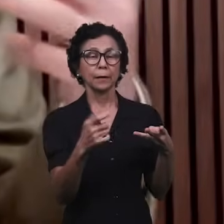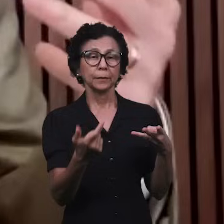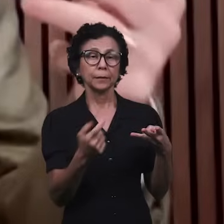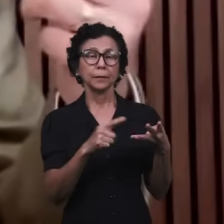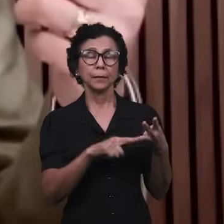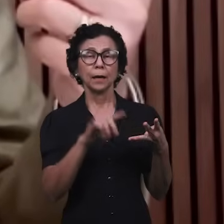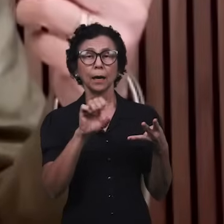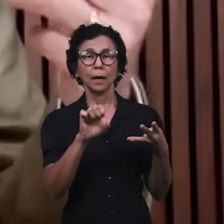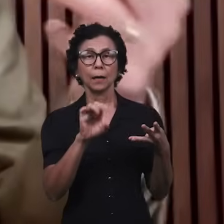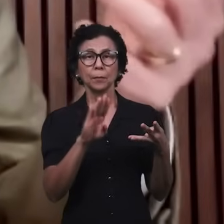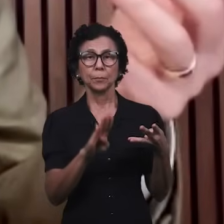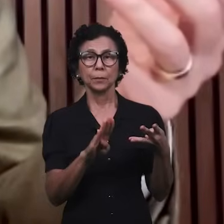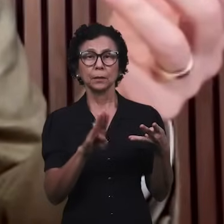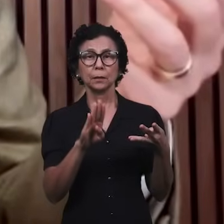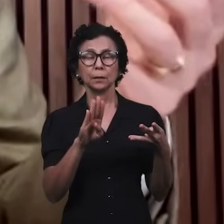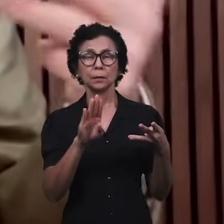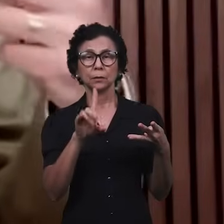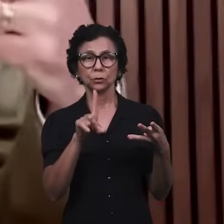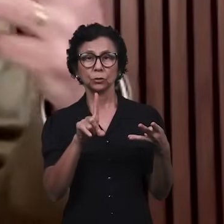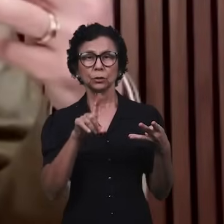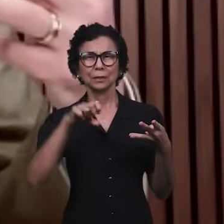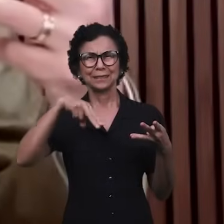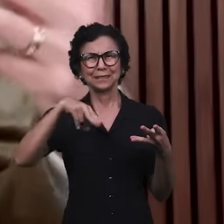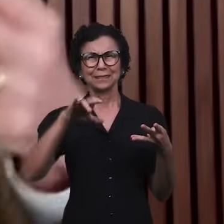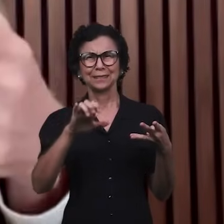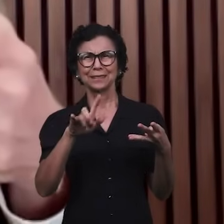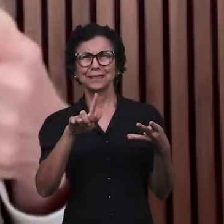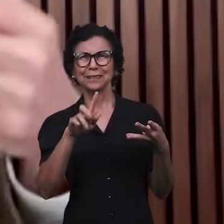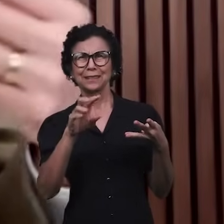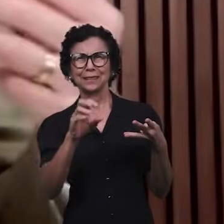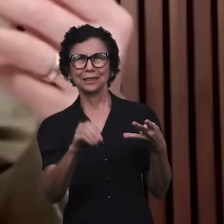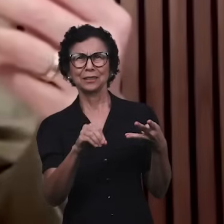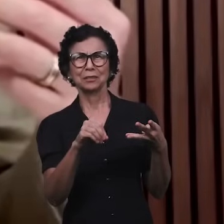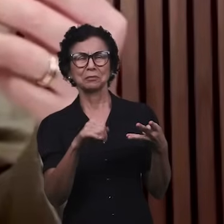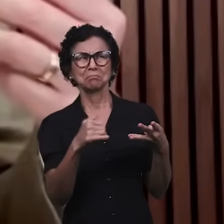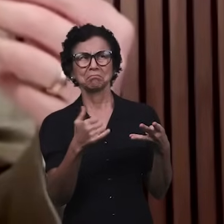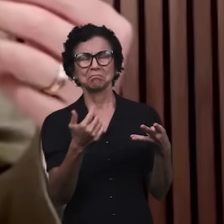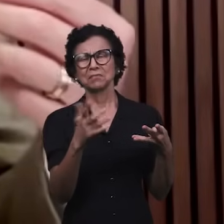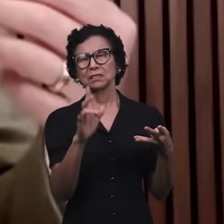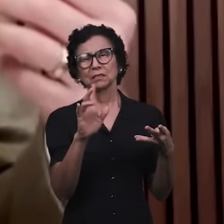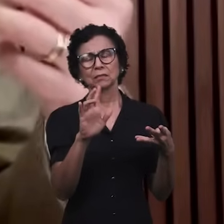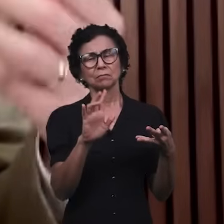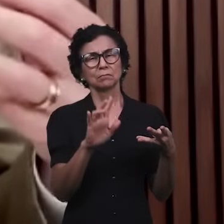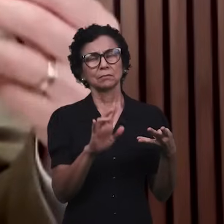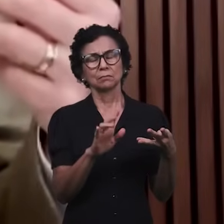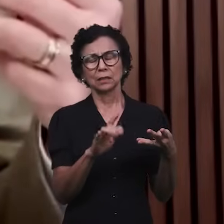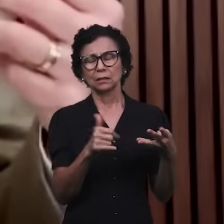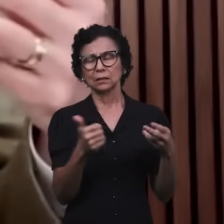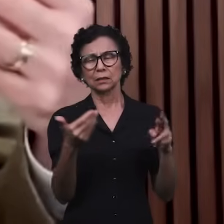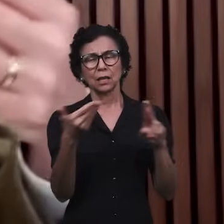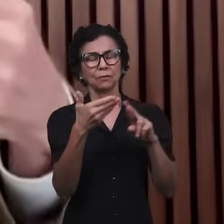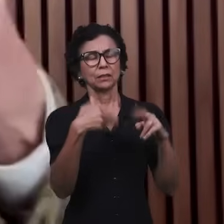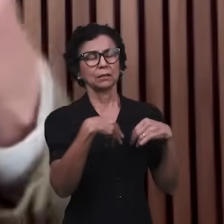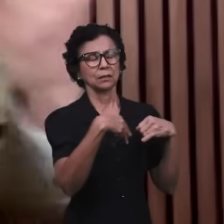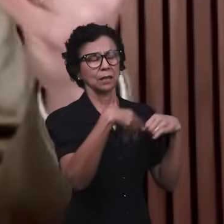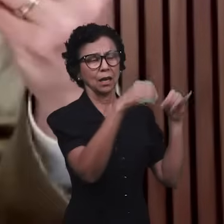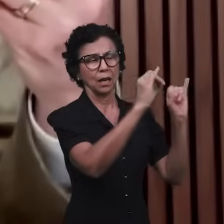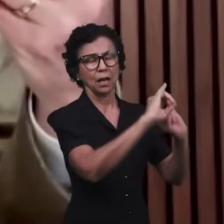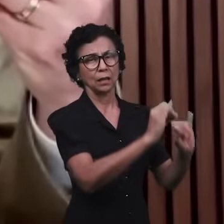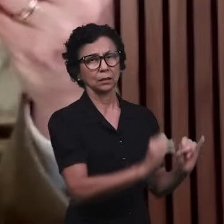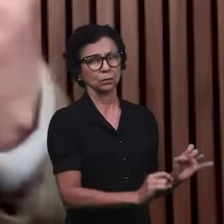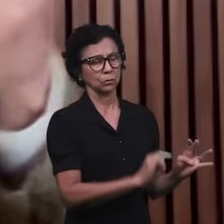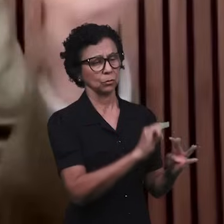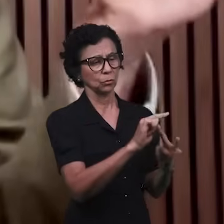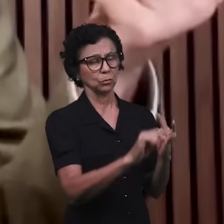como Acu? E Abdinego, o servo de Nego. Alguns acham que é servo de Nebo, ou né,